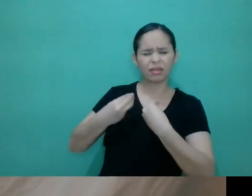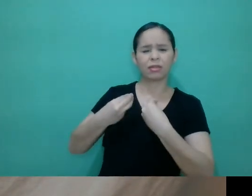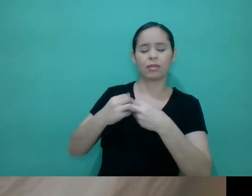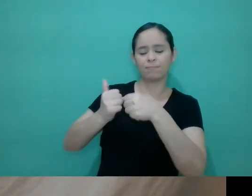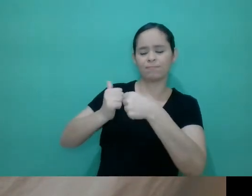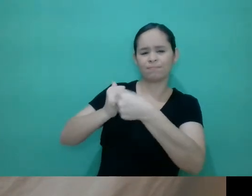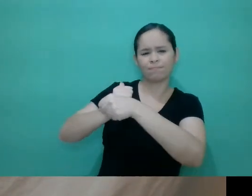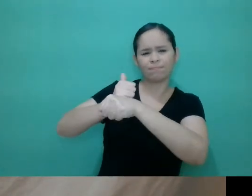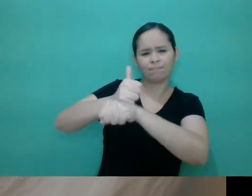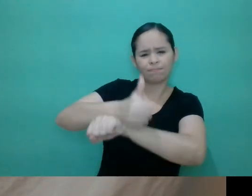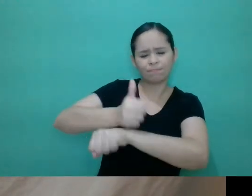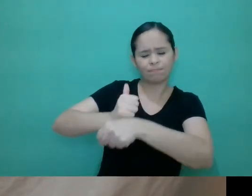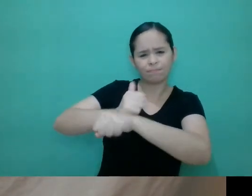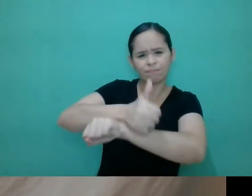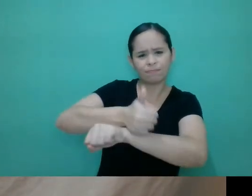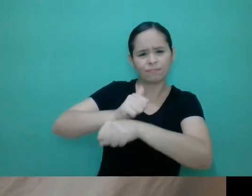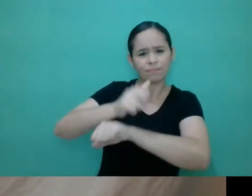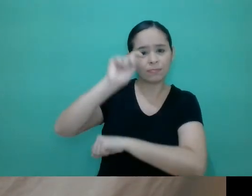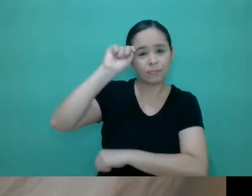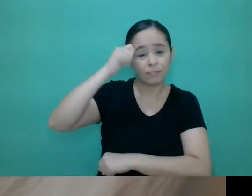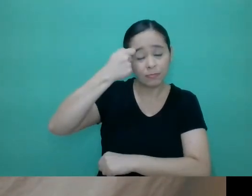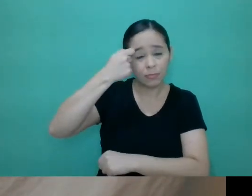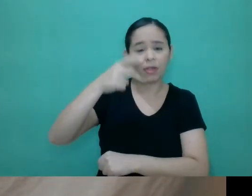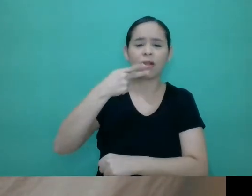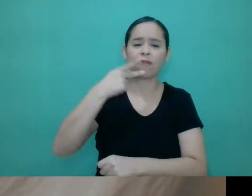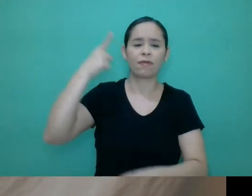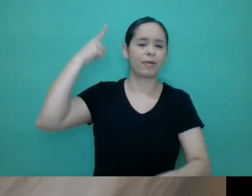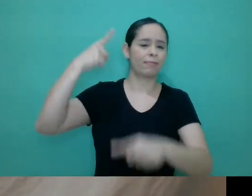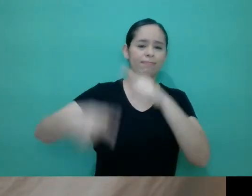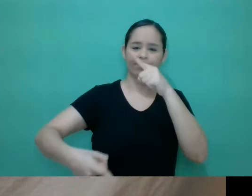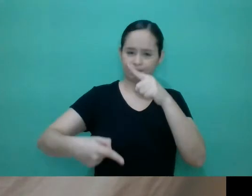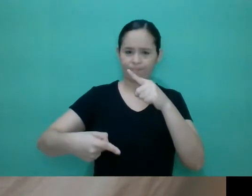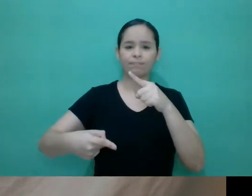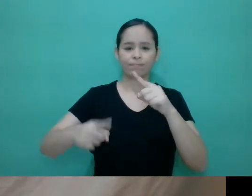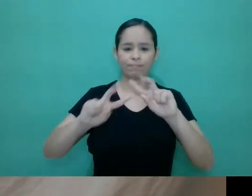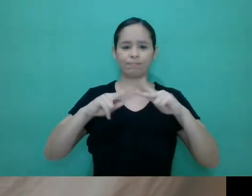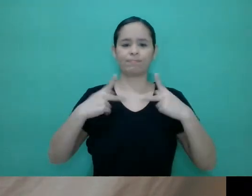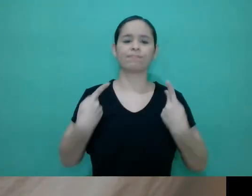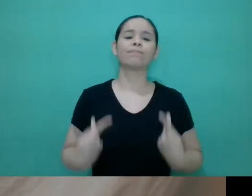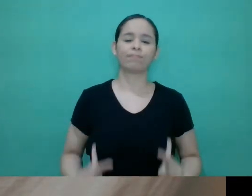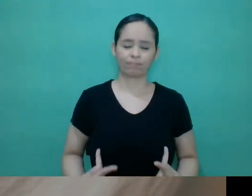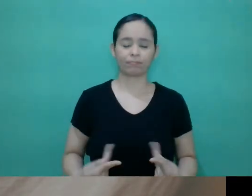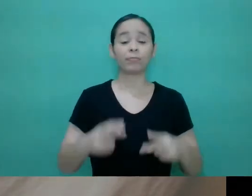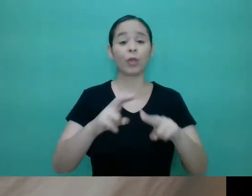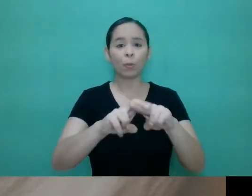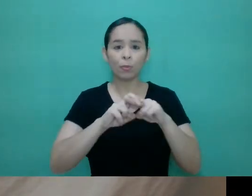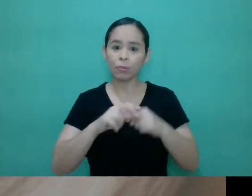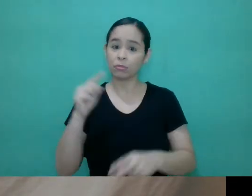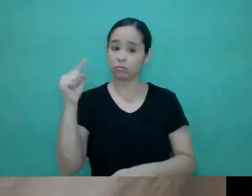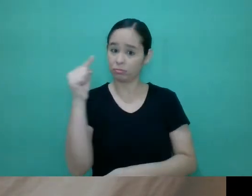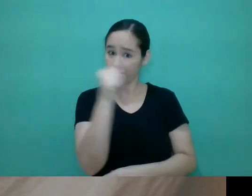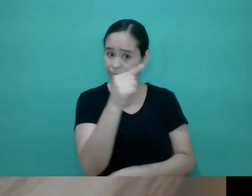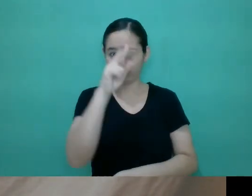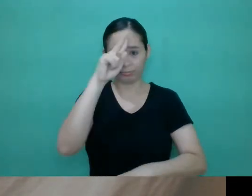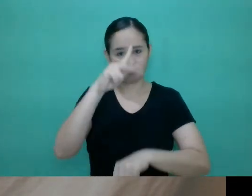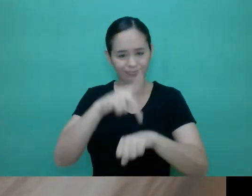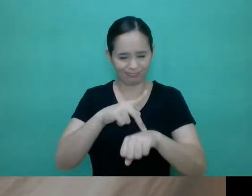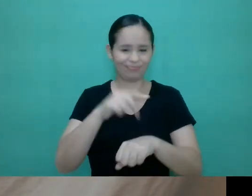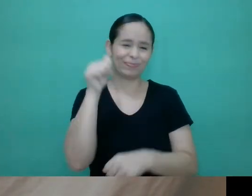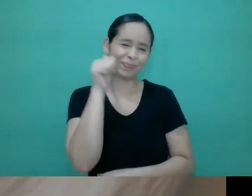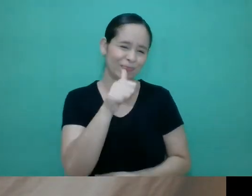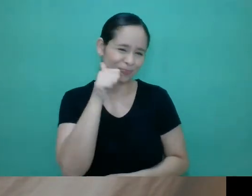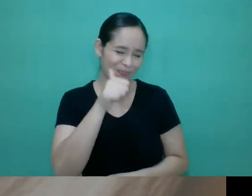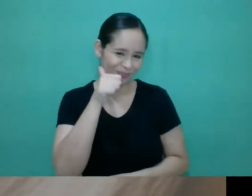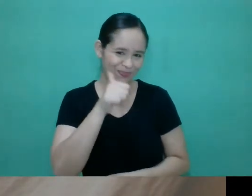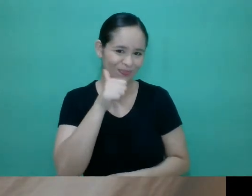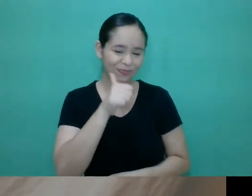um crime contra a humanidade, né? Então ela vai, a partir daí, inclusive, além de uma